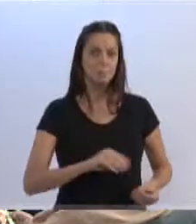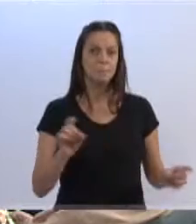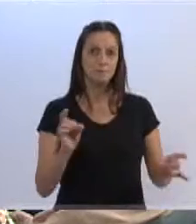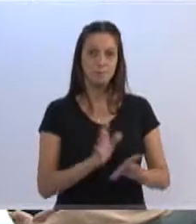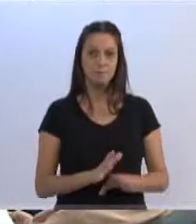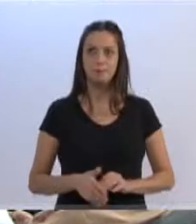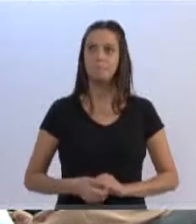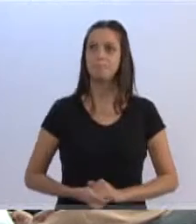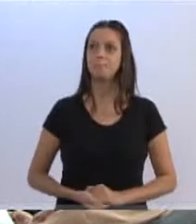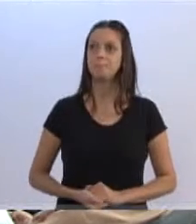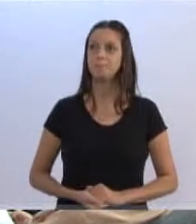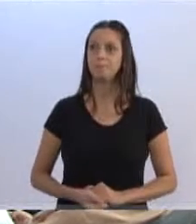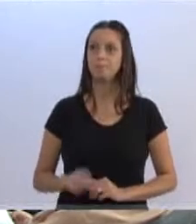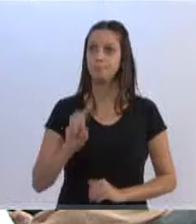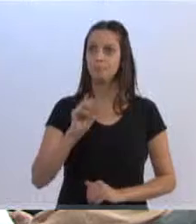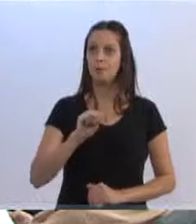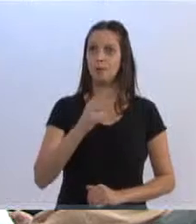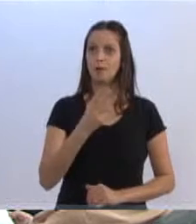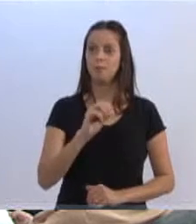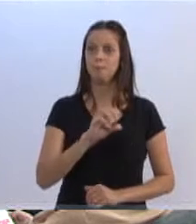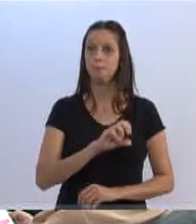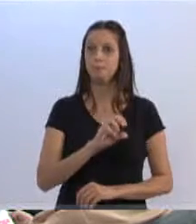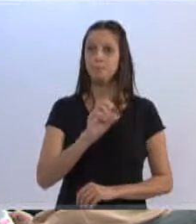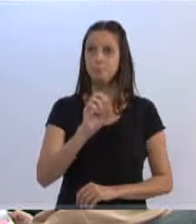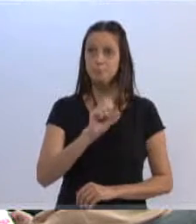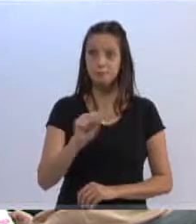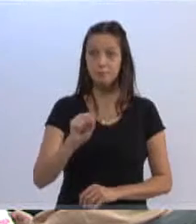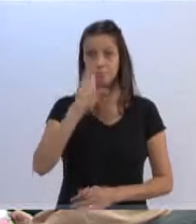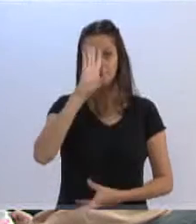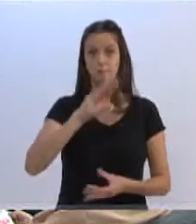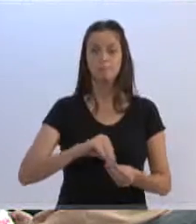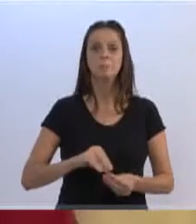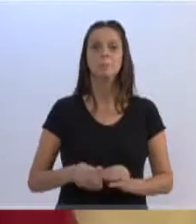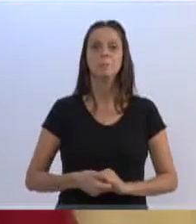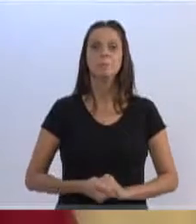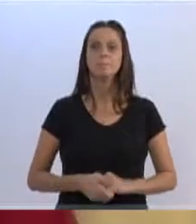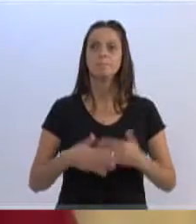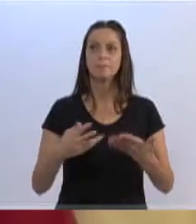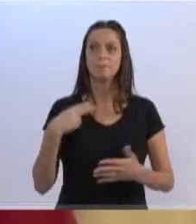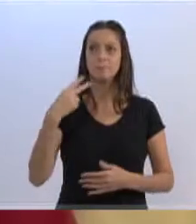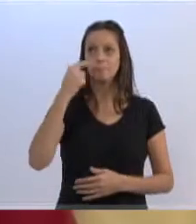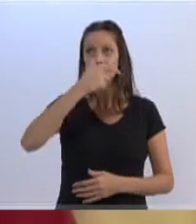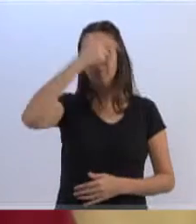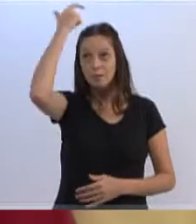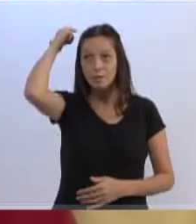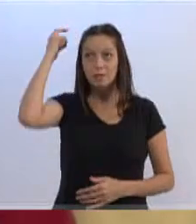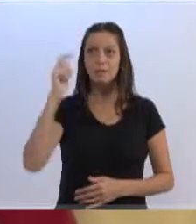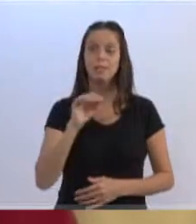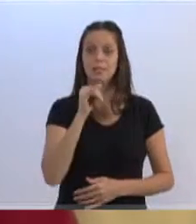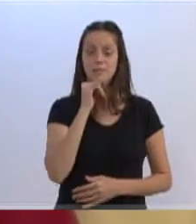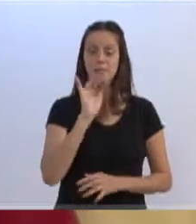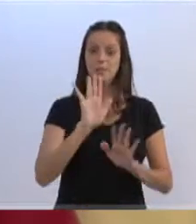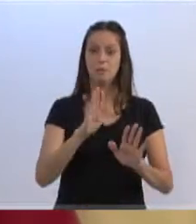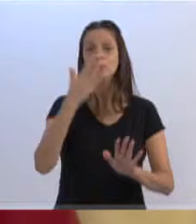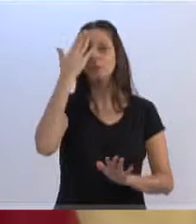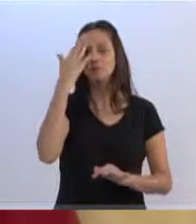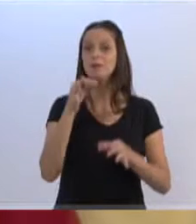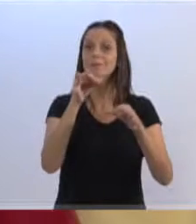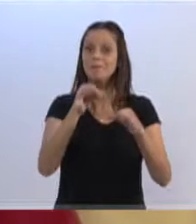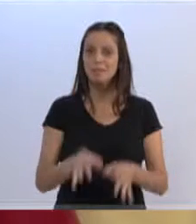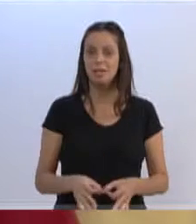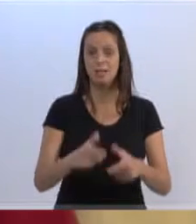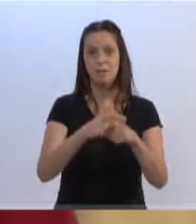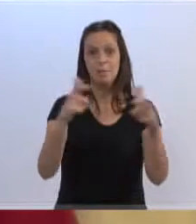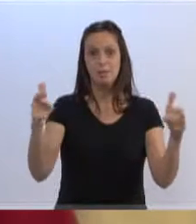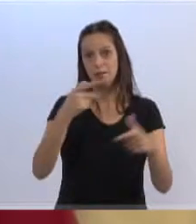concluir. Mais 1 minuto e 30, Vossa Excelência, devido às partes. Vereador Adriano Pereira, uma coisa eu tenho certeza que a